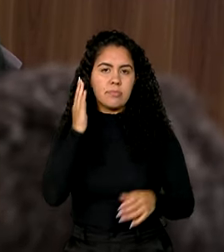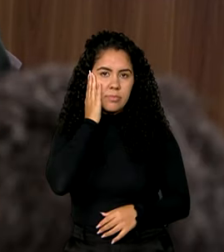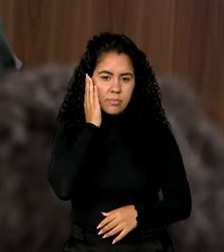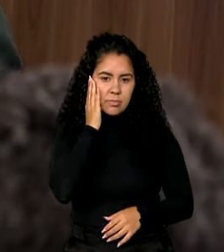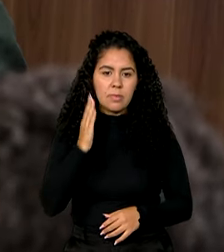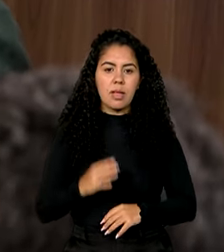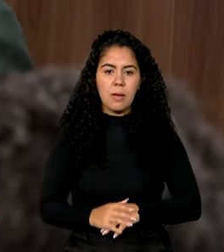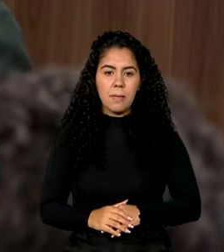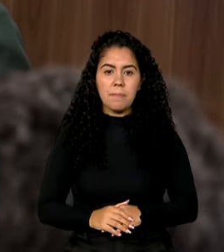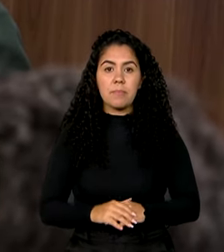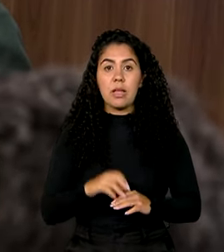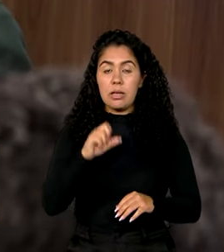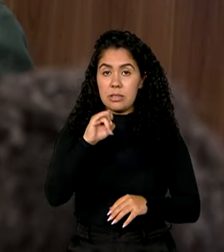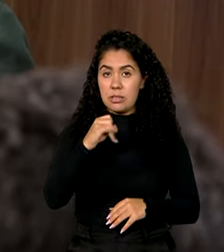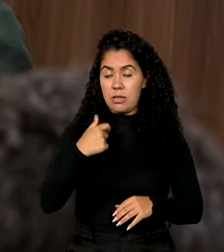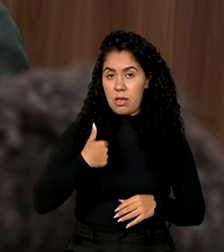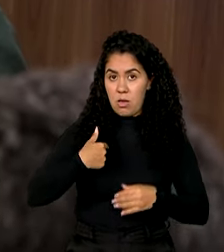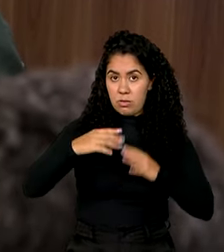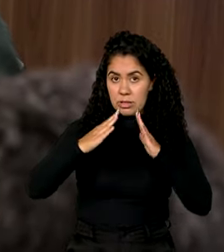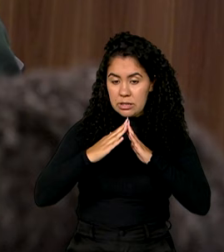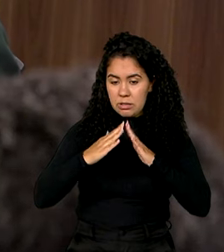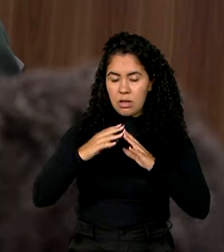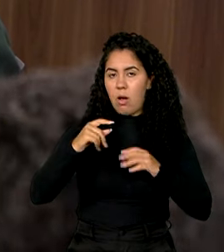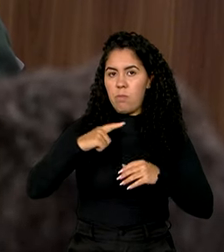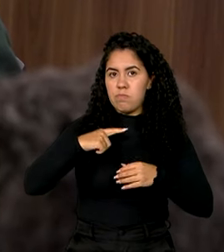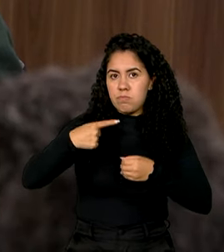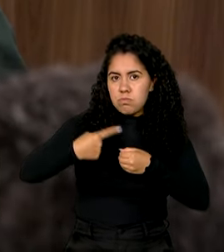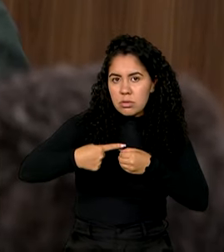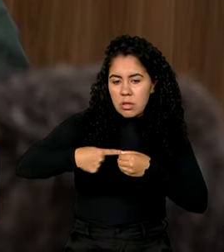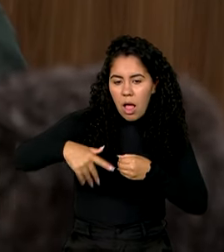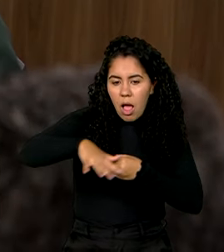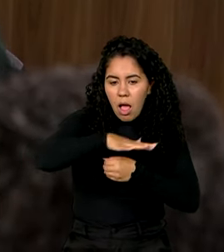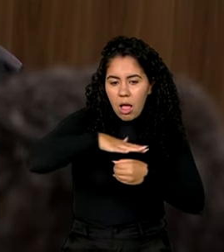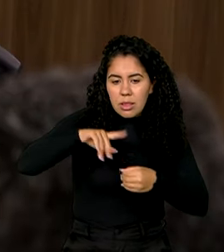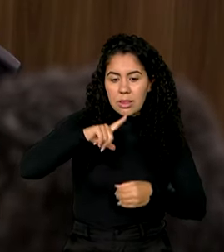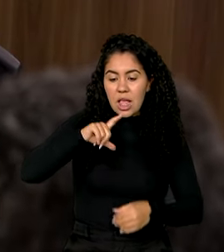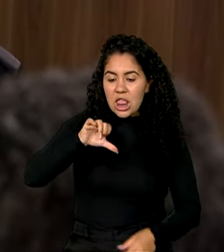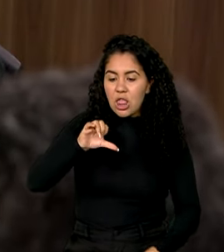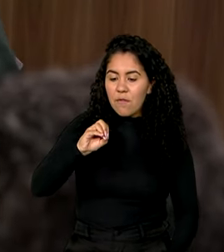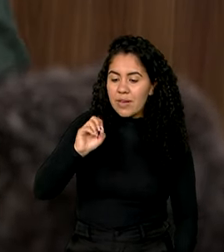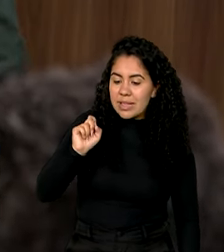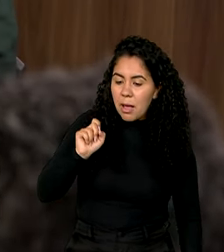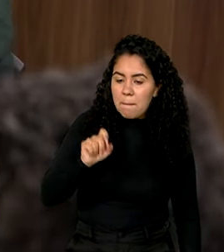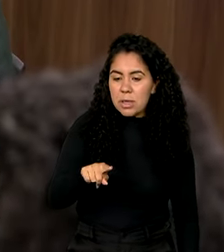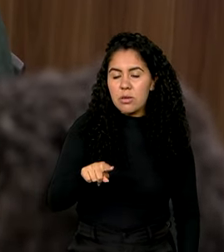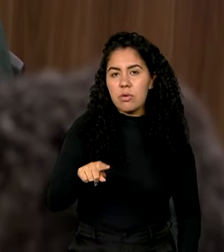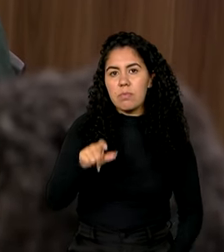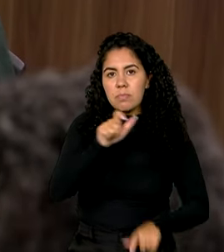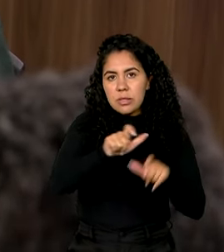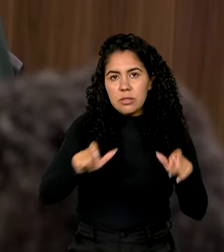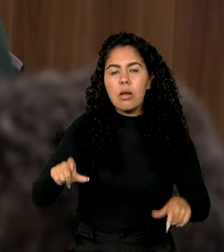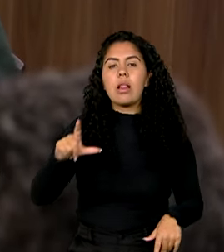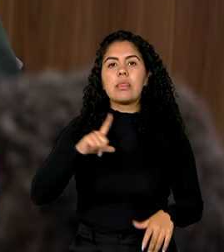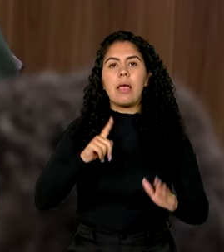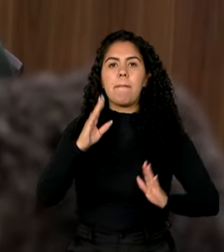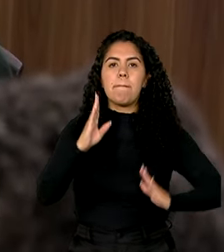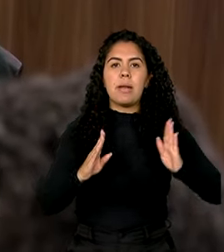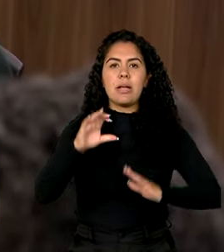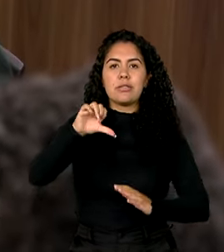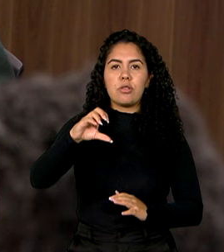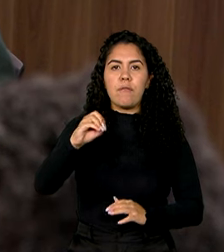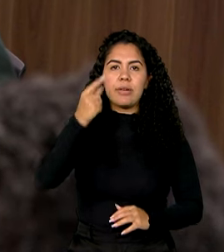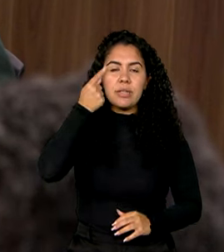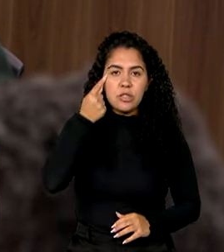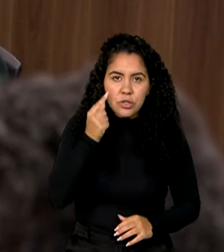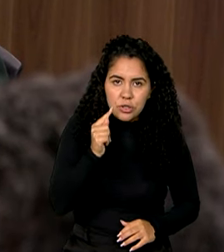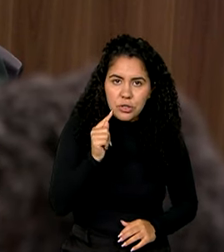situação se eu moro numa cidade com mais de 90.000 habitantes eu tenho 90 dias liguei no 35 fui a